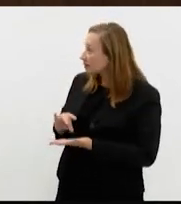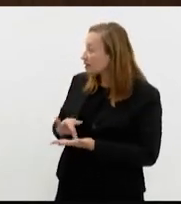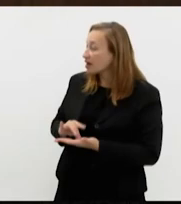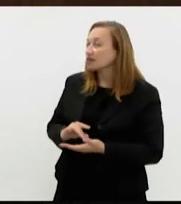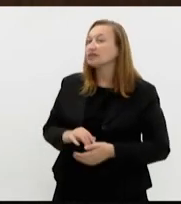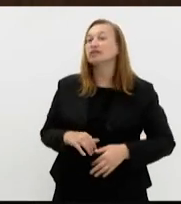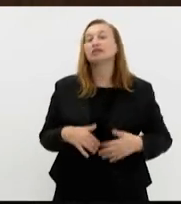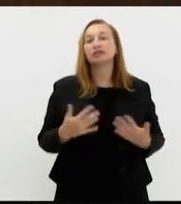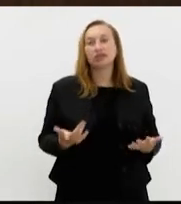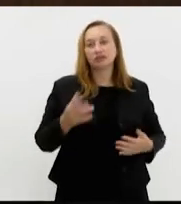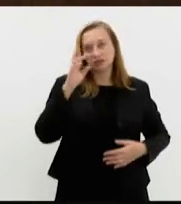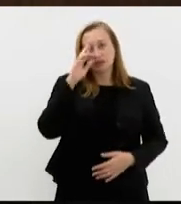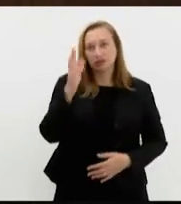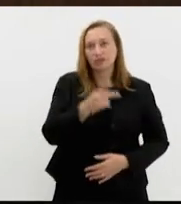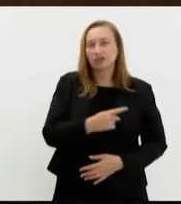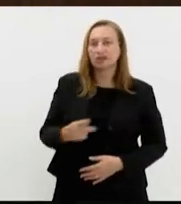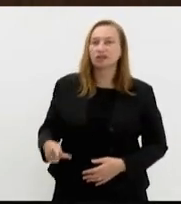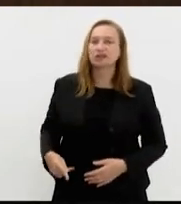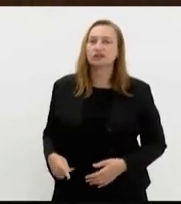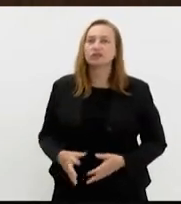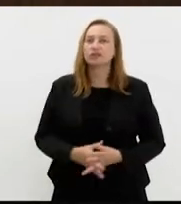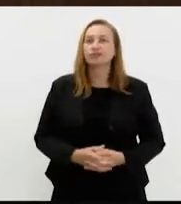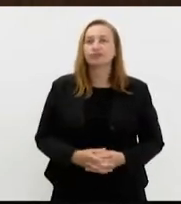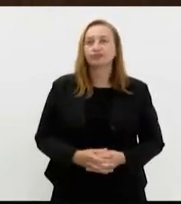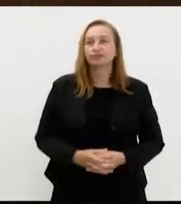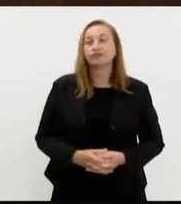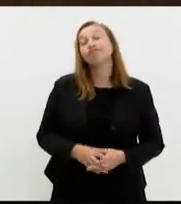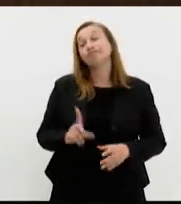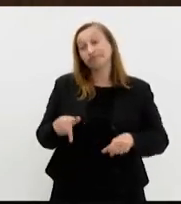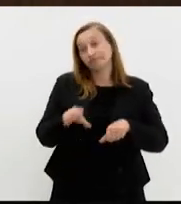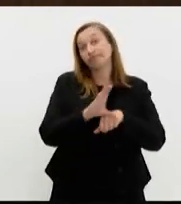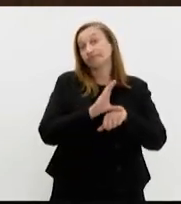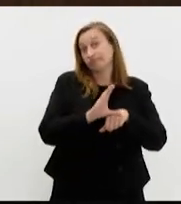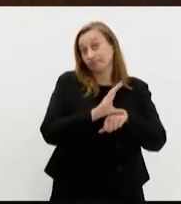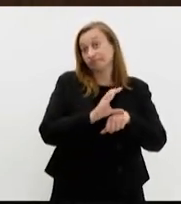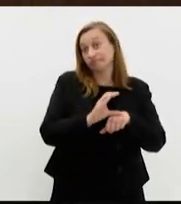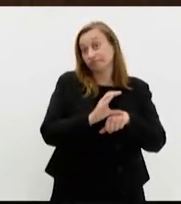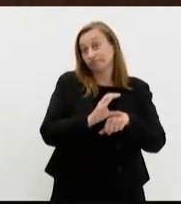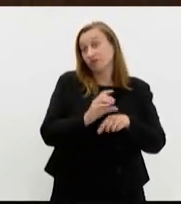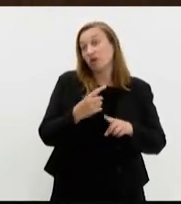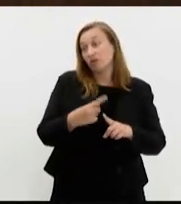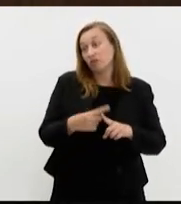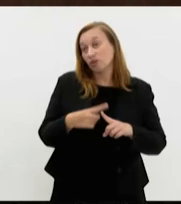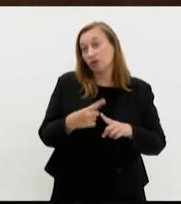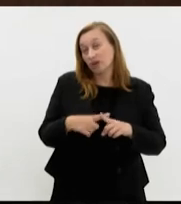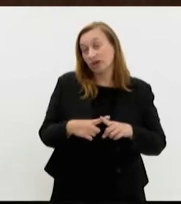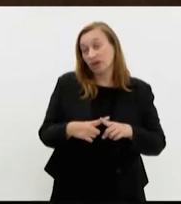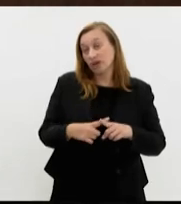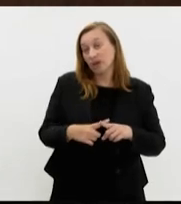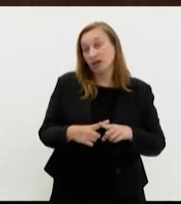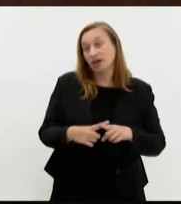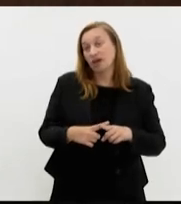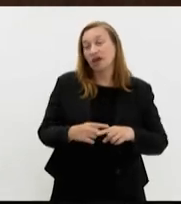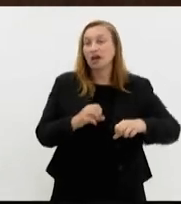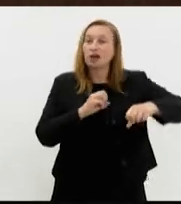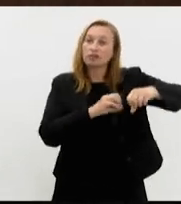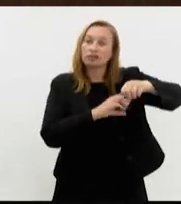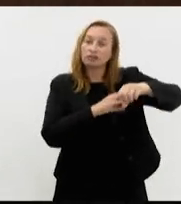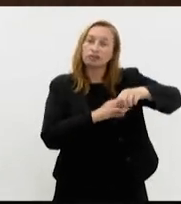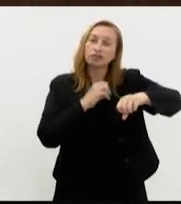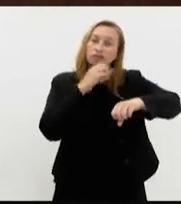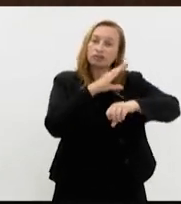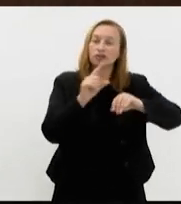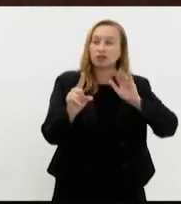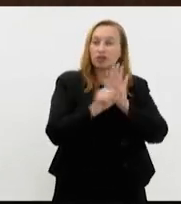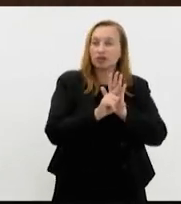Dito isso, senhora Presidente, ele é constitucional porque a lei do Fundo Soberano nasceu nessa casa.